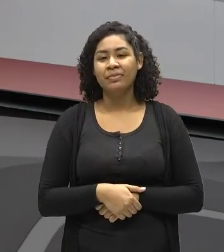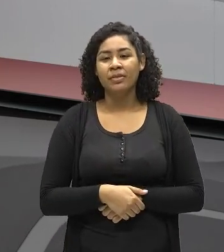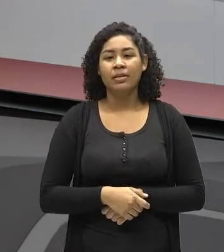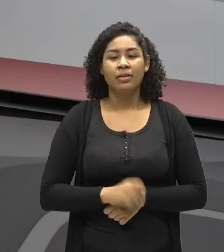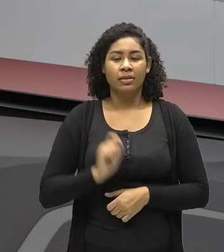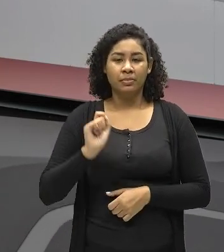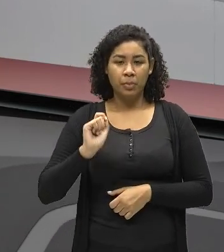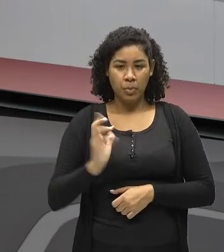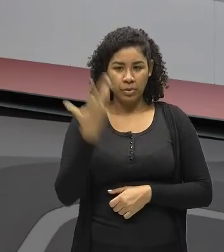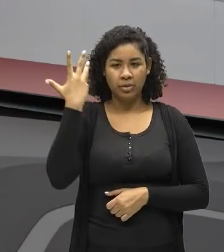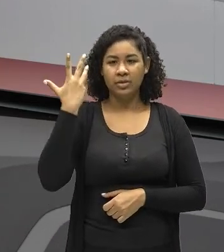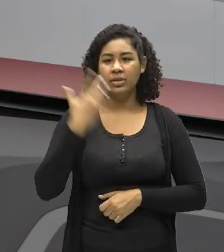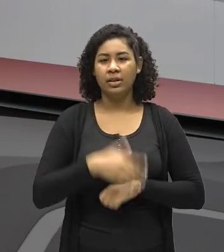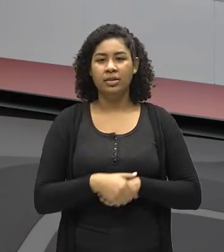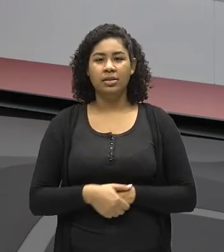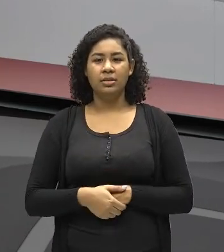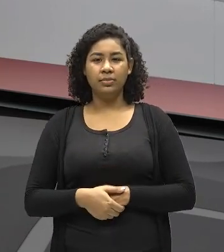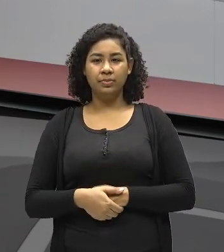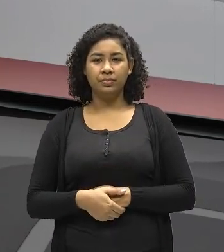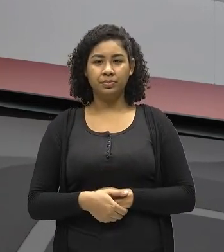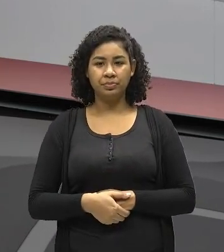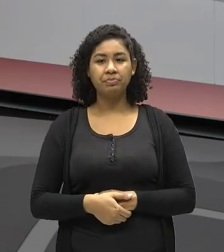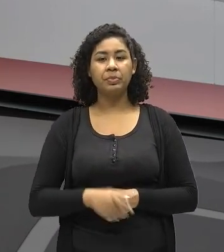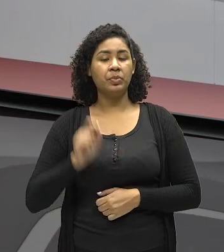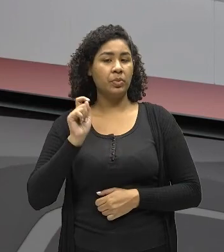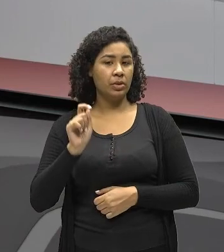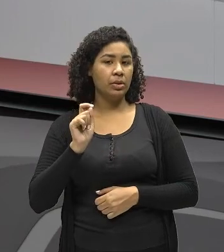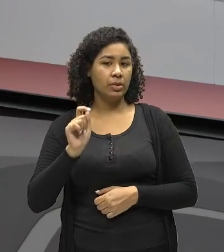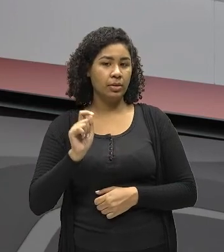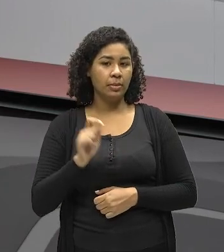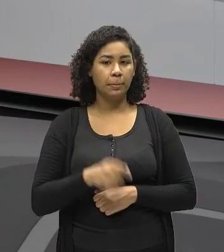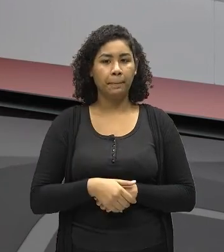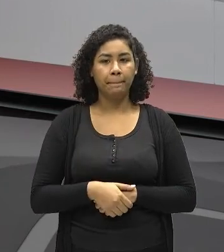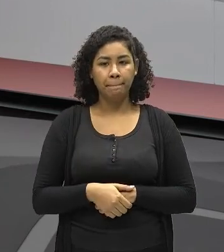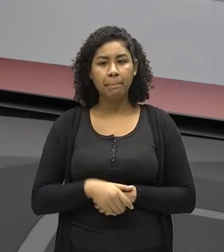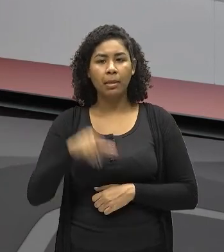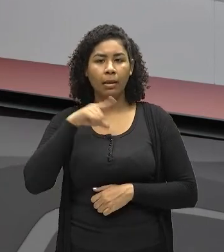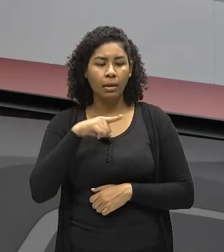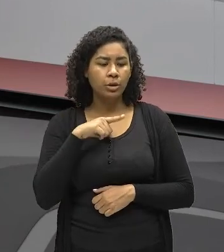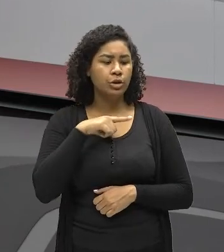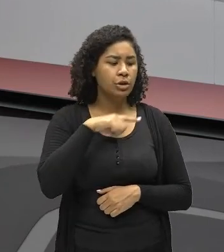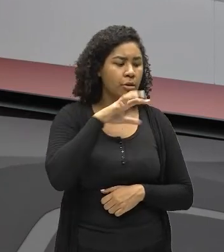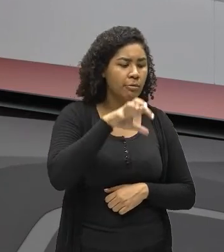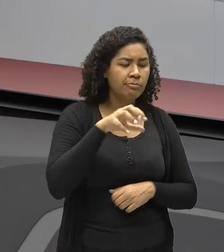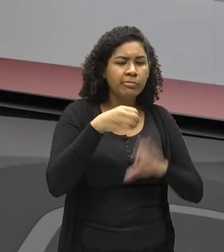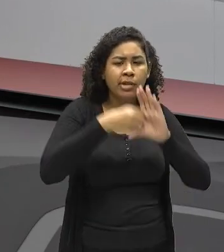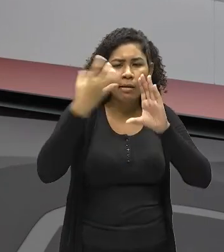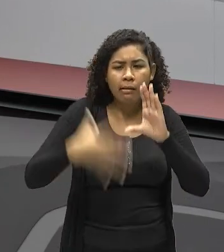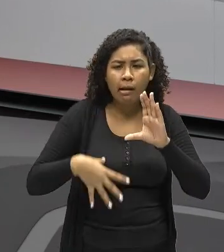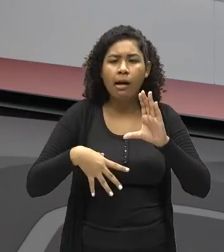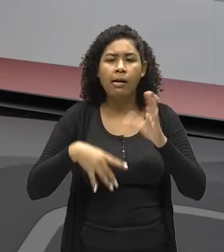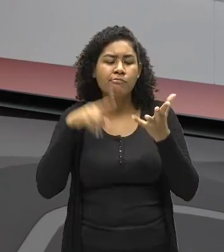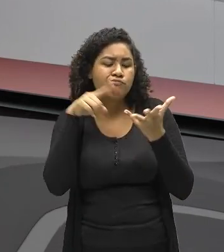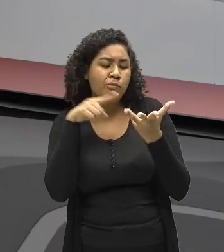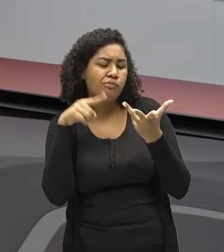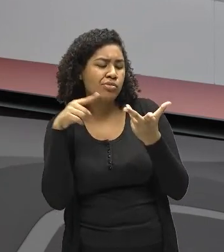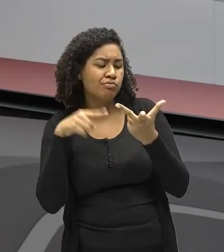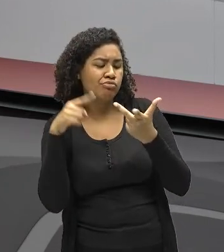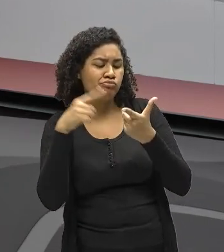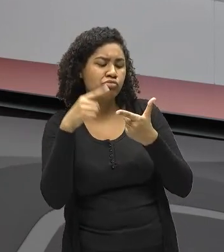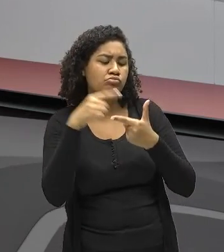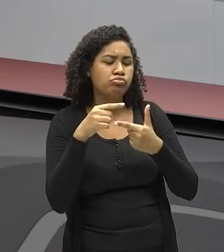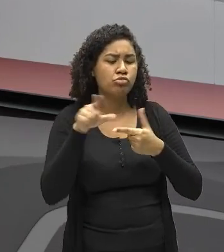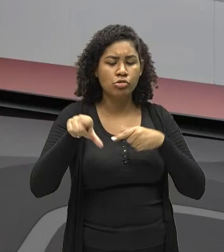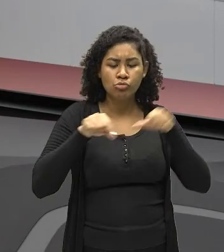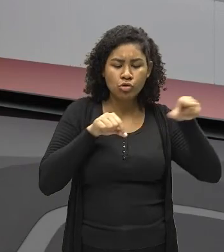Esse Ningatu, essa língua geral, era quando eles pegavam elementos e começaram a criar essa língua, que não era nem propriamente indígena